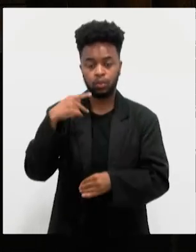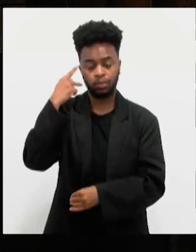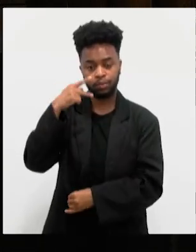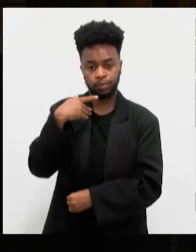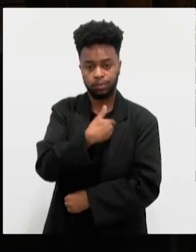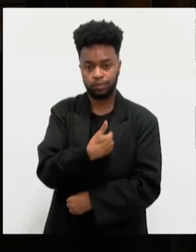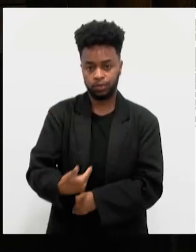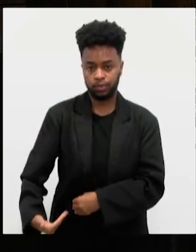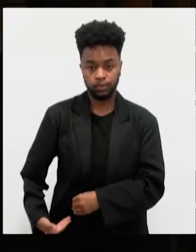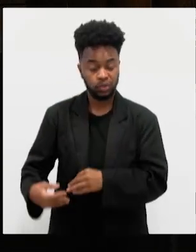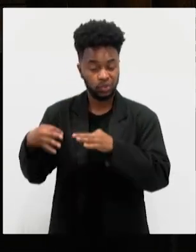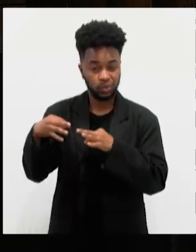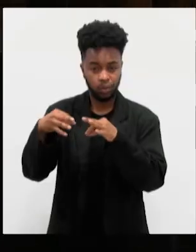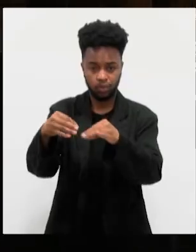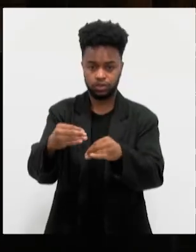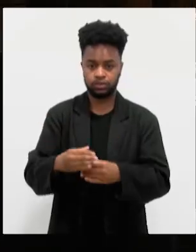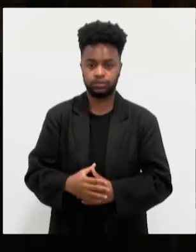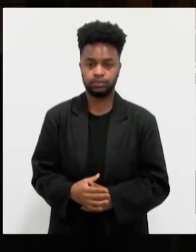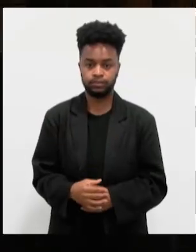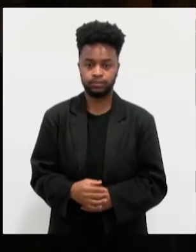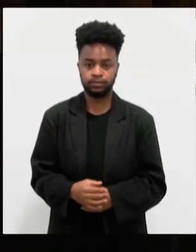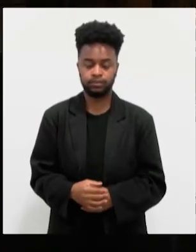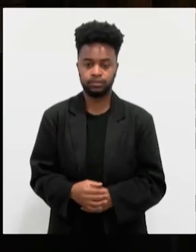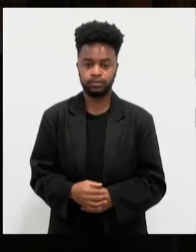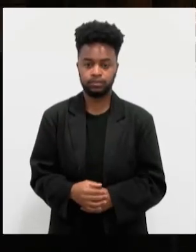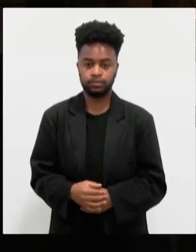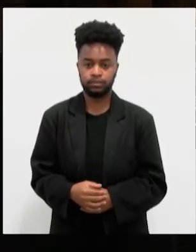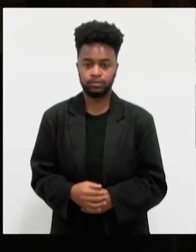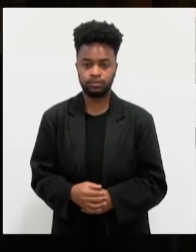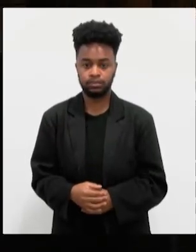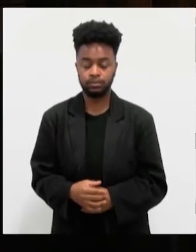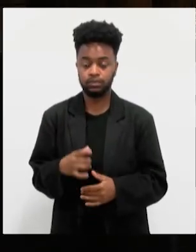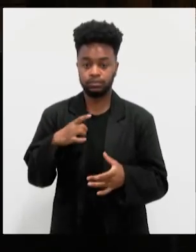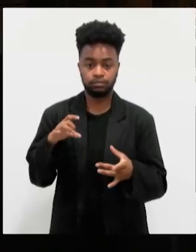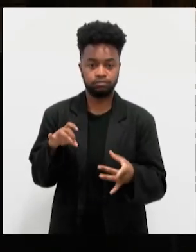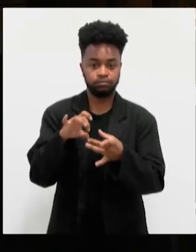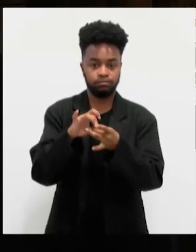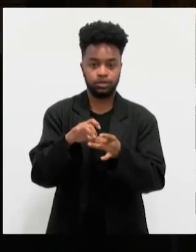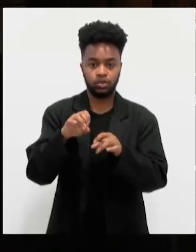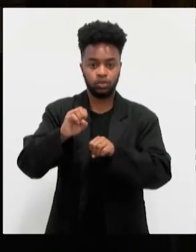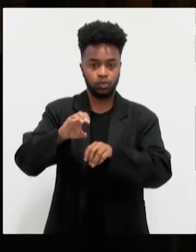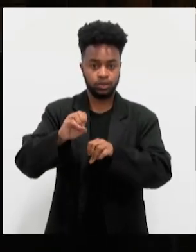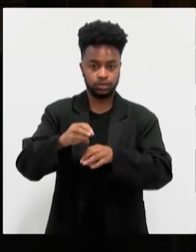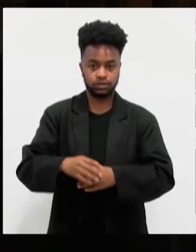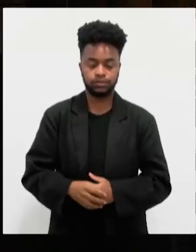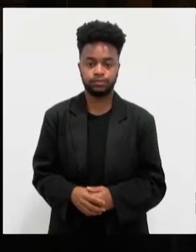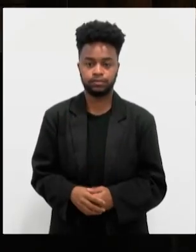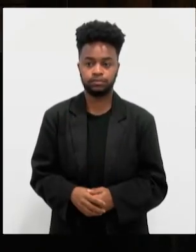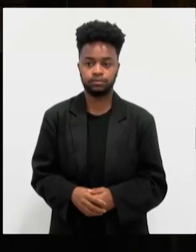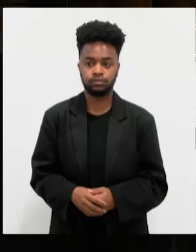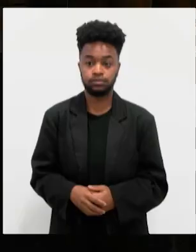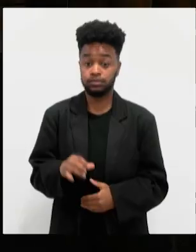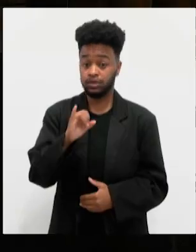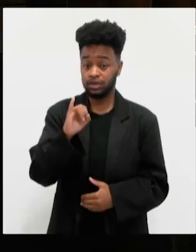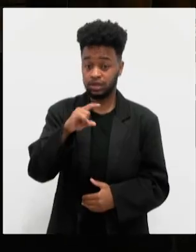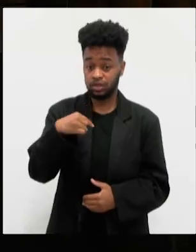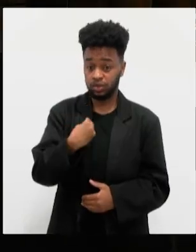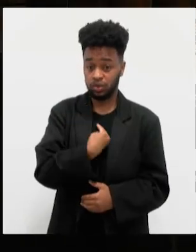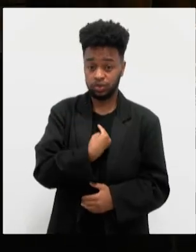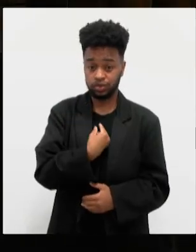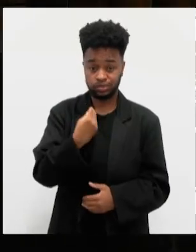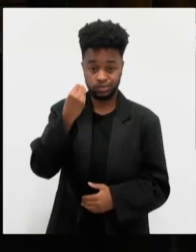públicas. Todas as políticas públicas a educação perpassa. E se a gente não